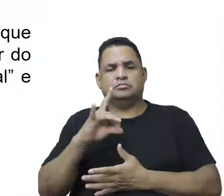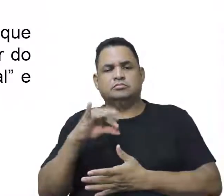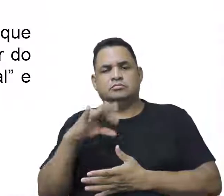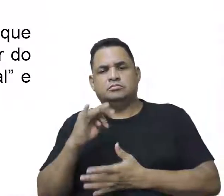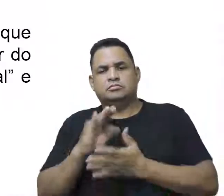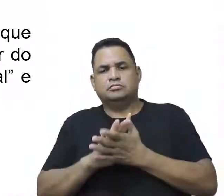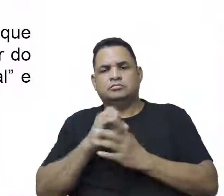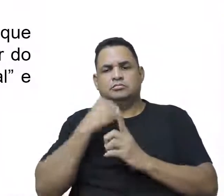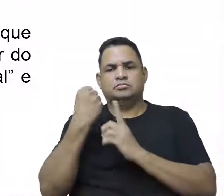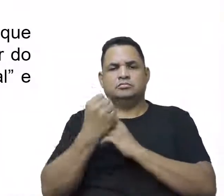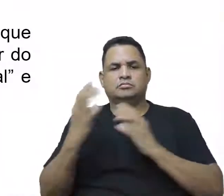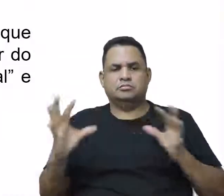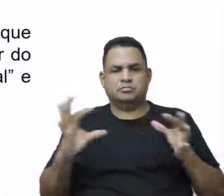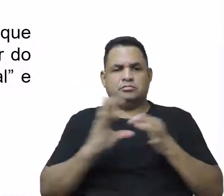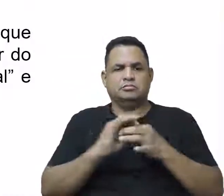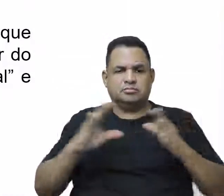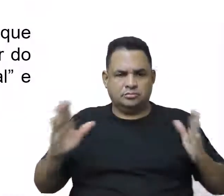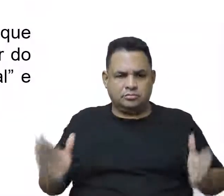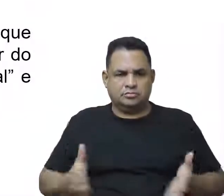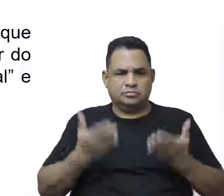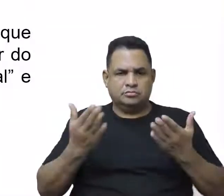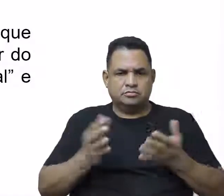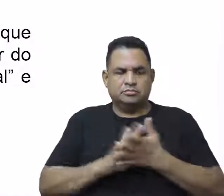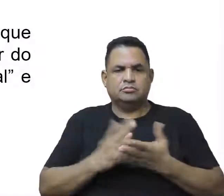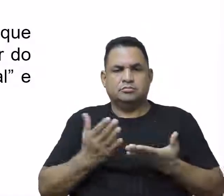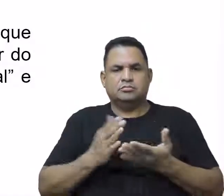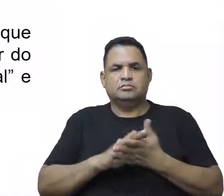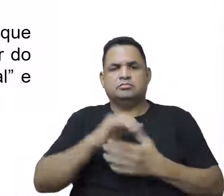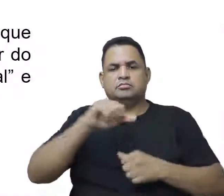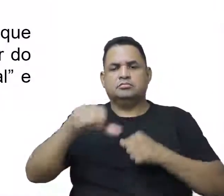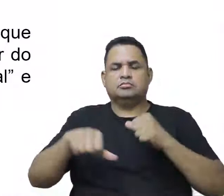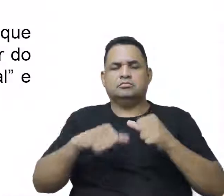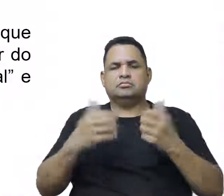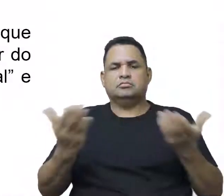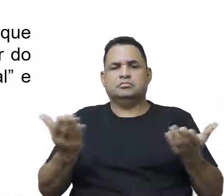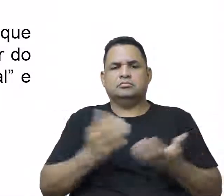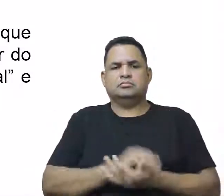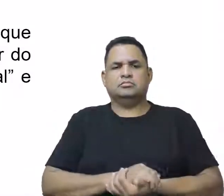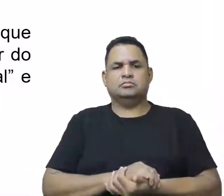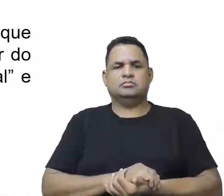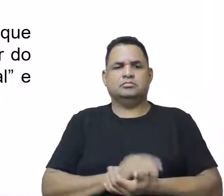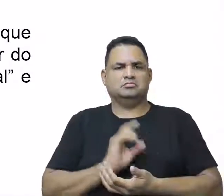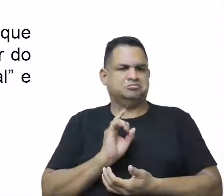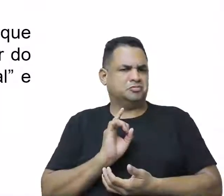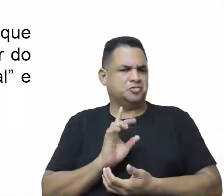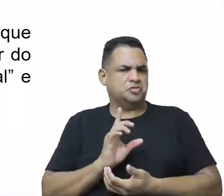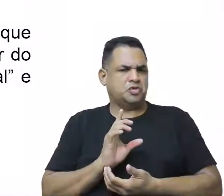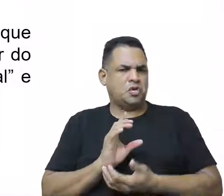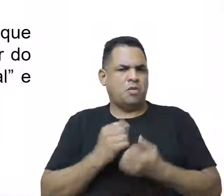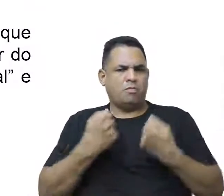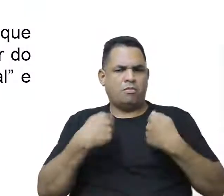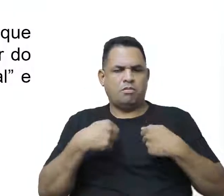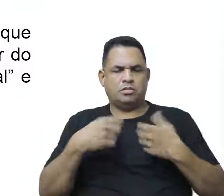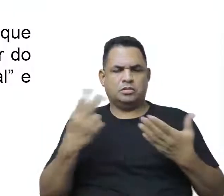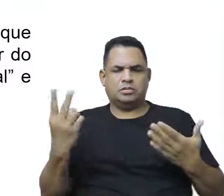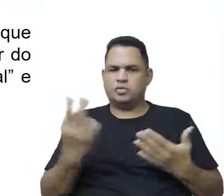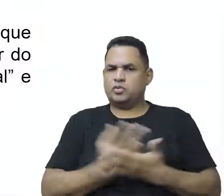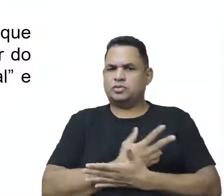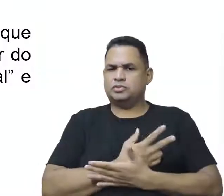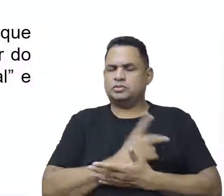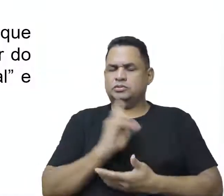uma sociedade se unem para promover ou viabilizar tais mudanças. Aqui também, né? Só podem ocorrer, né?